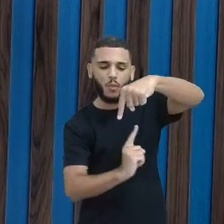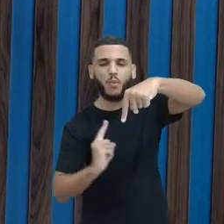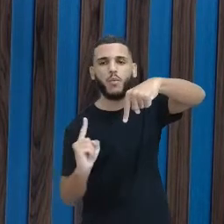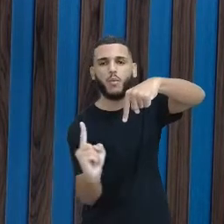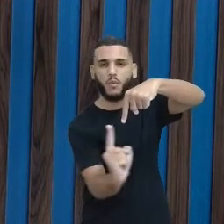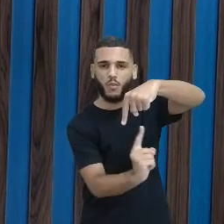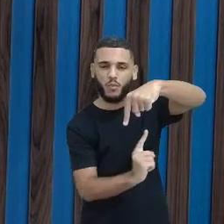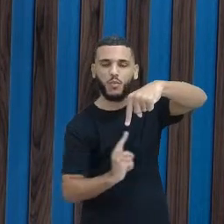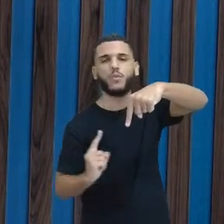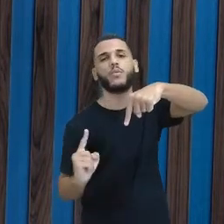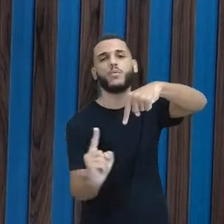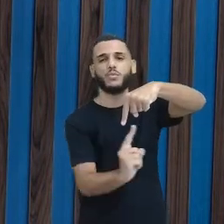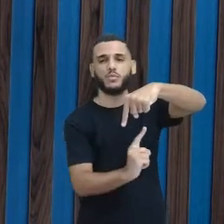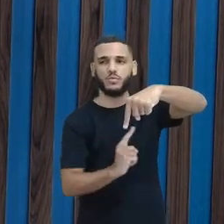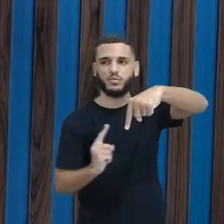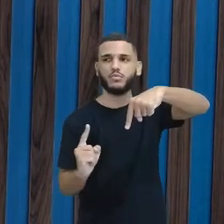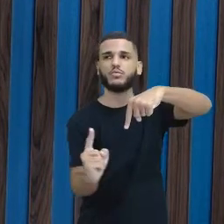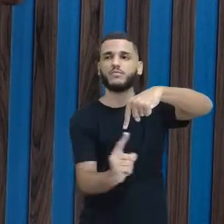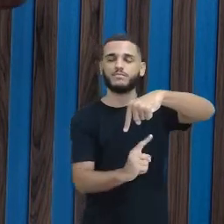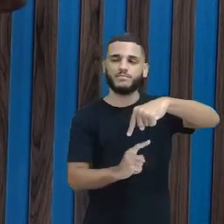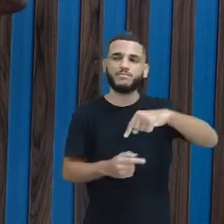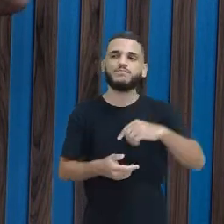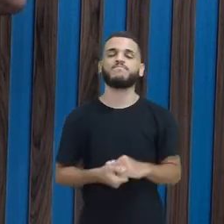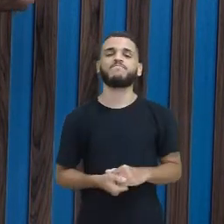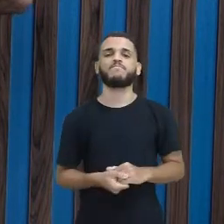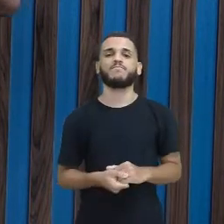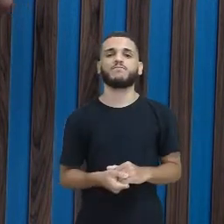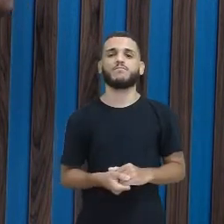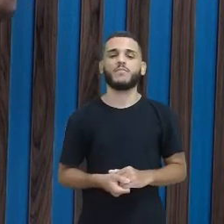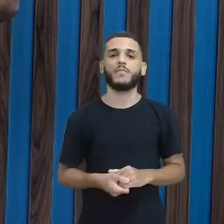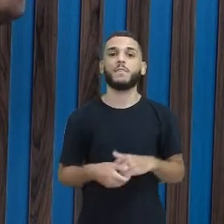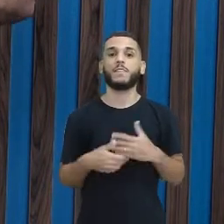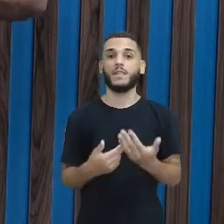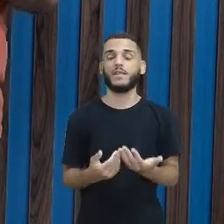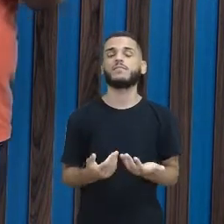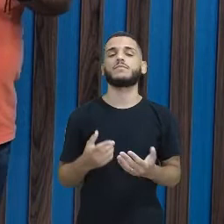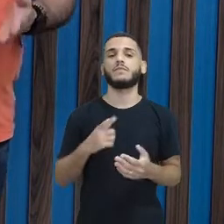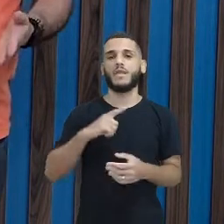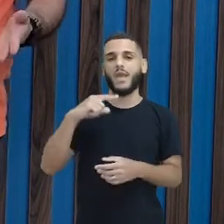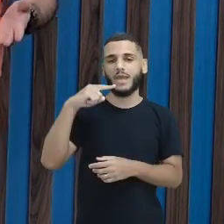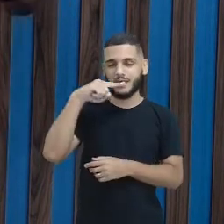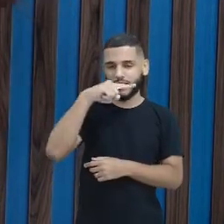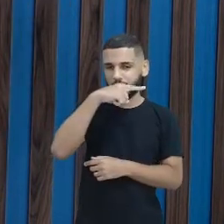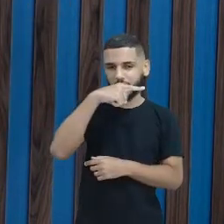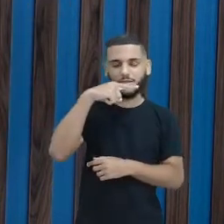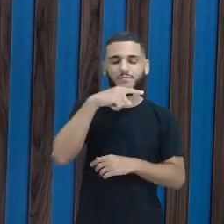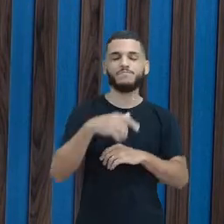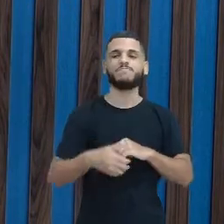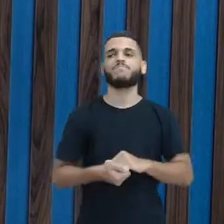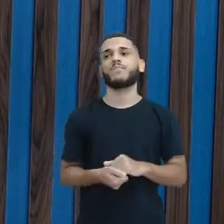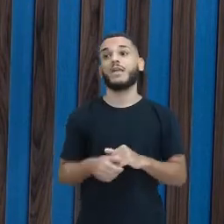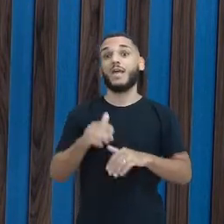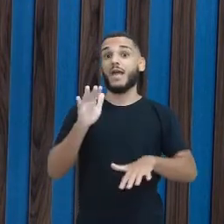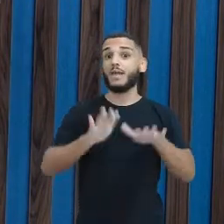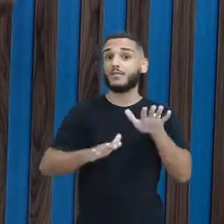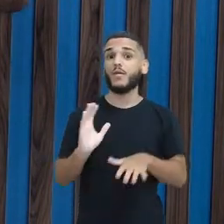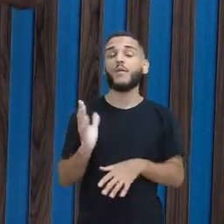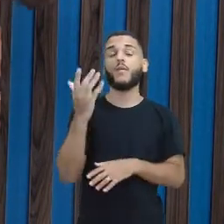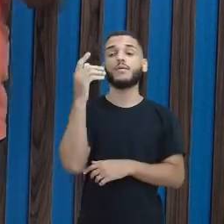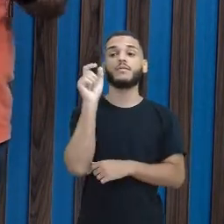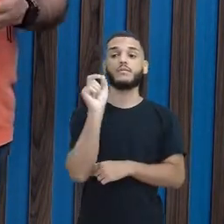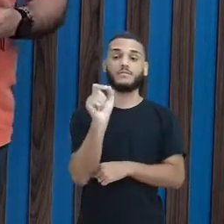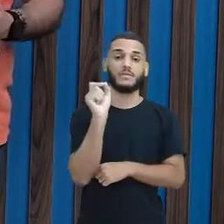das engrenagens a moenda, né? Então eles colocavam a cana. Detalhe, né? Às vezes acontecia